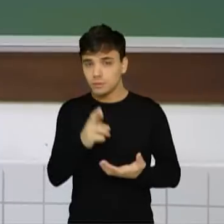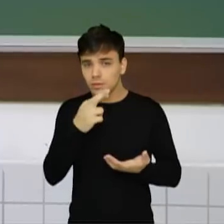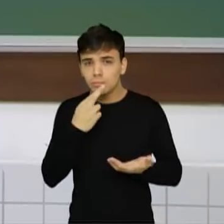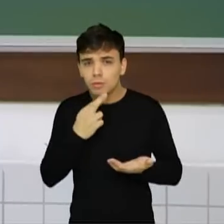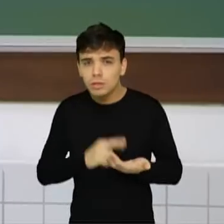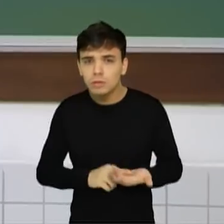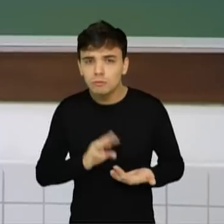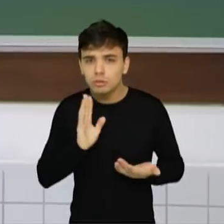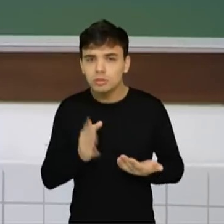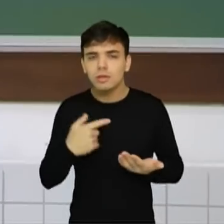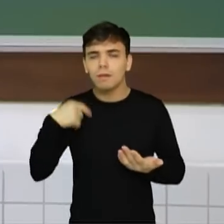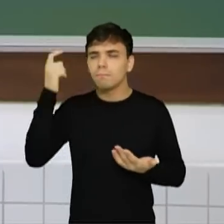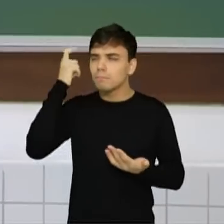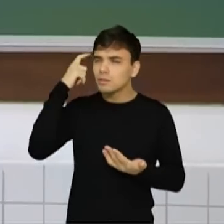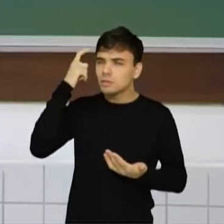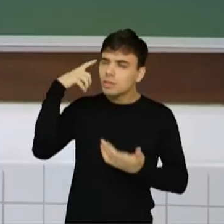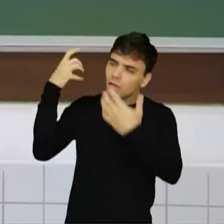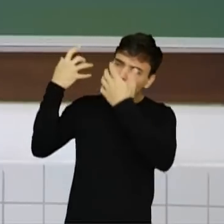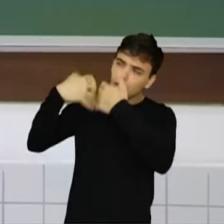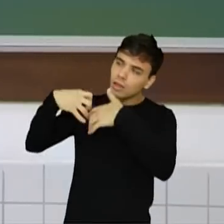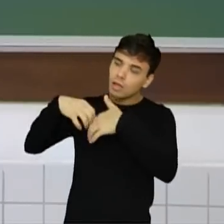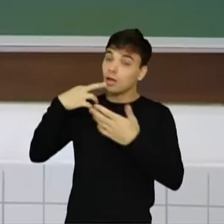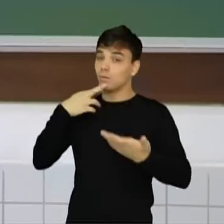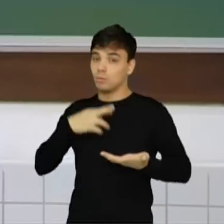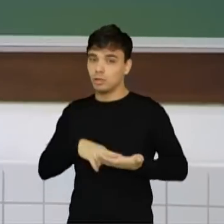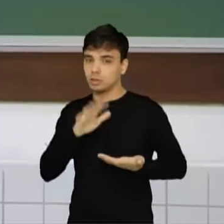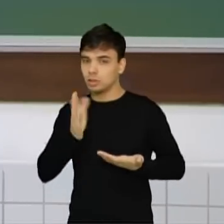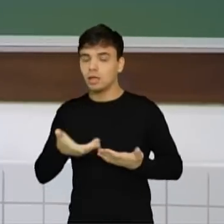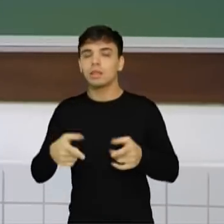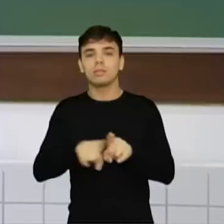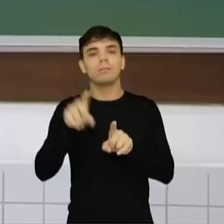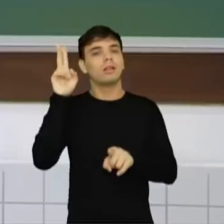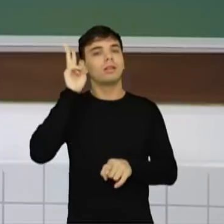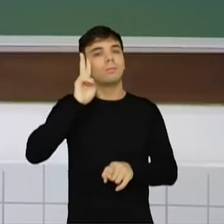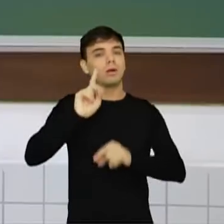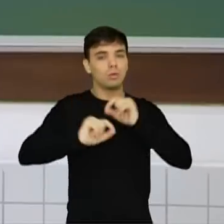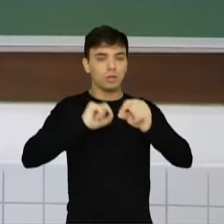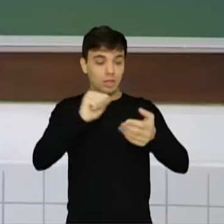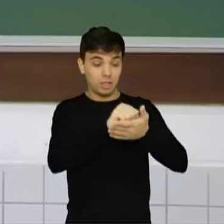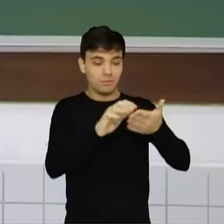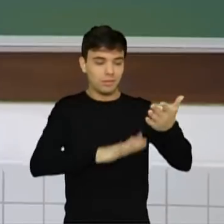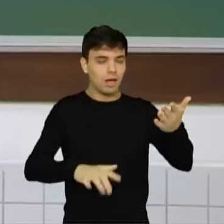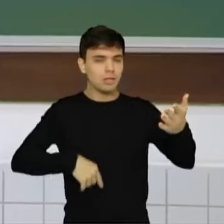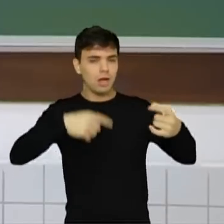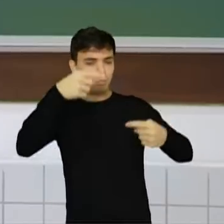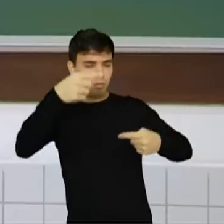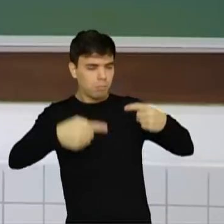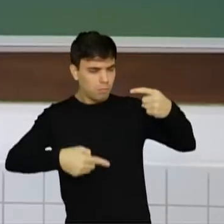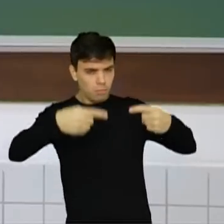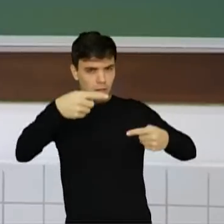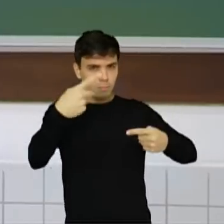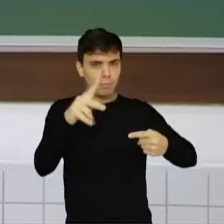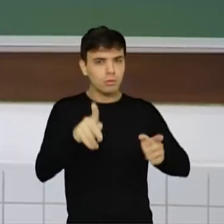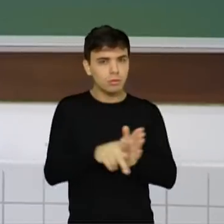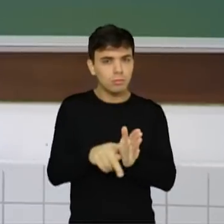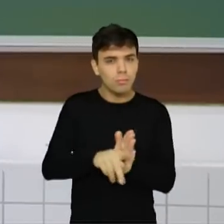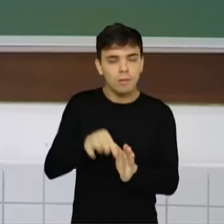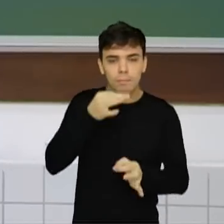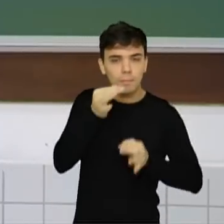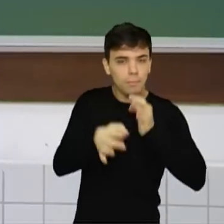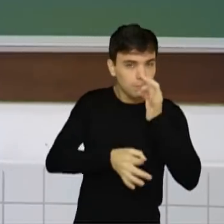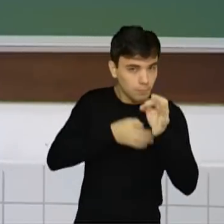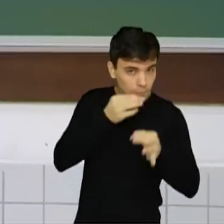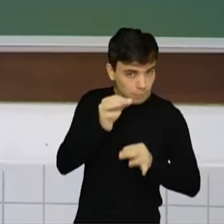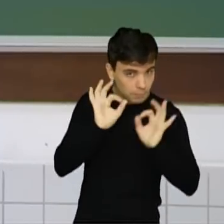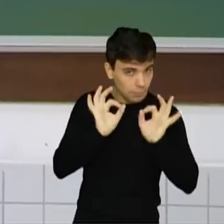Respondido, alunos? Conseguiram pensar, desenvolver uma resposta? Vamos lembrar também que isso aqui é um exercício discursivo. Vocês escreveram um texto aí livre